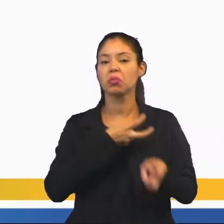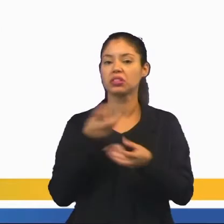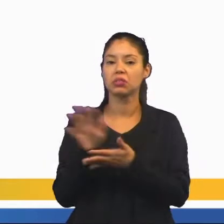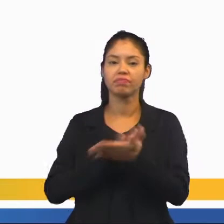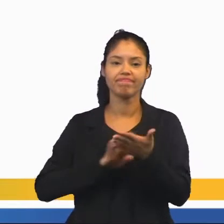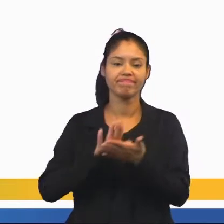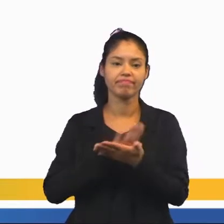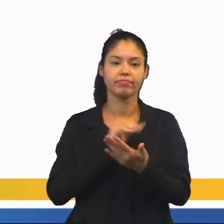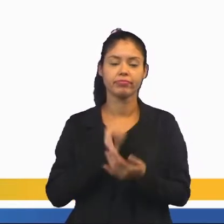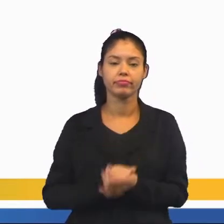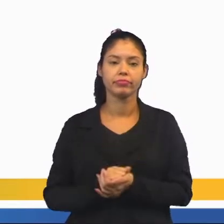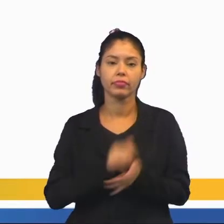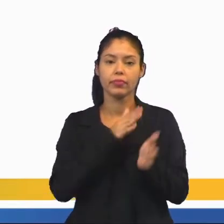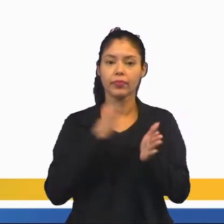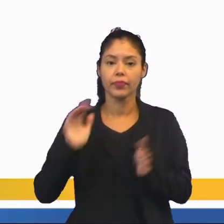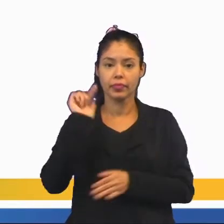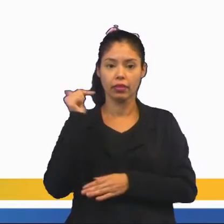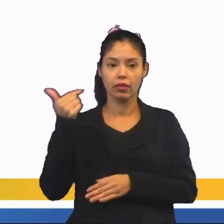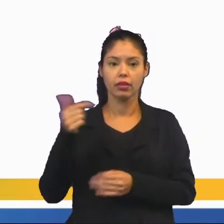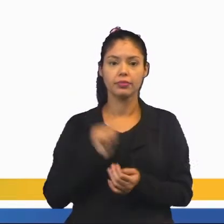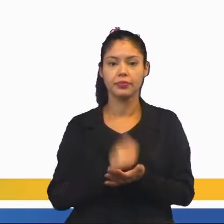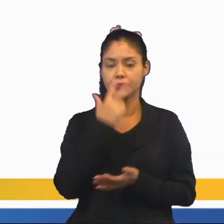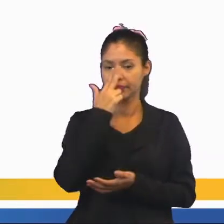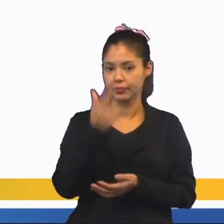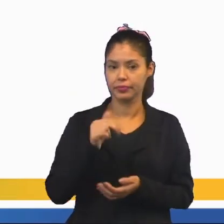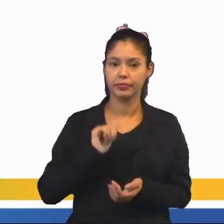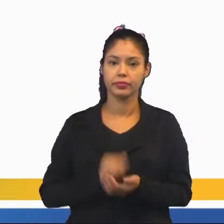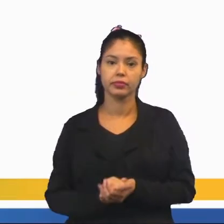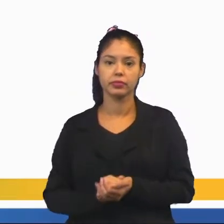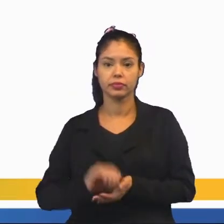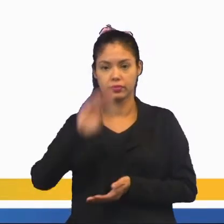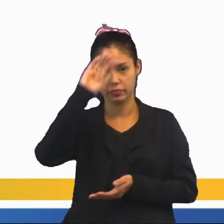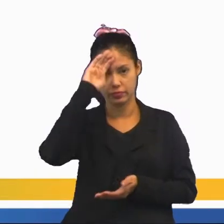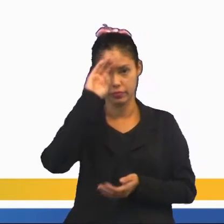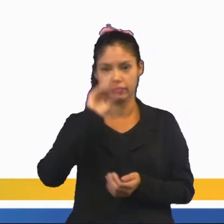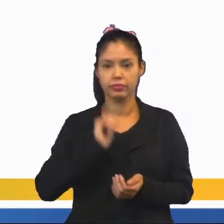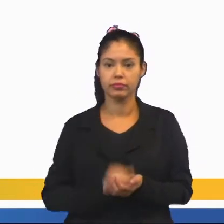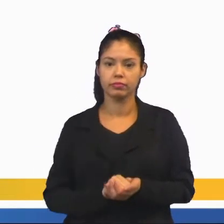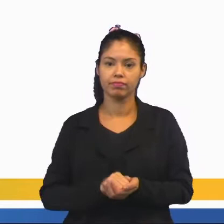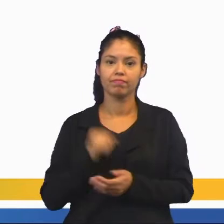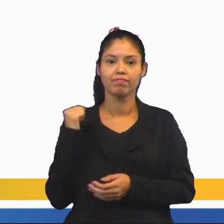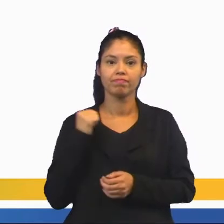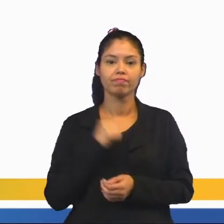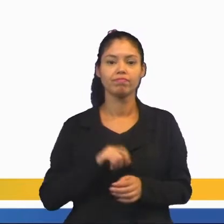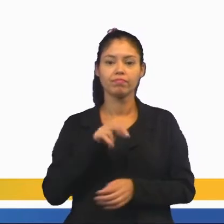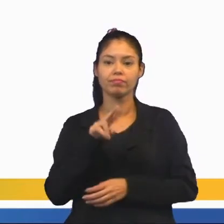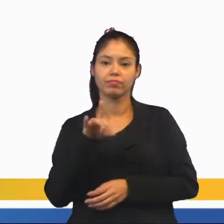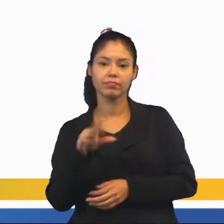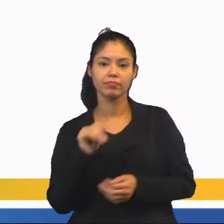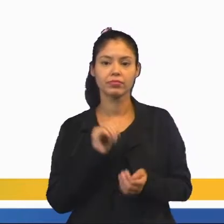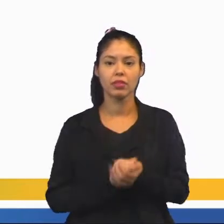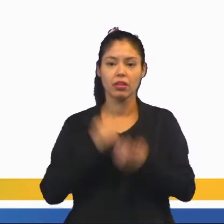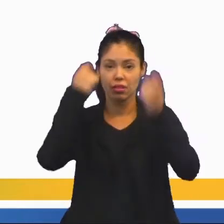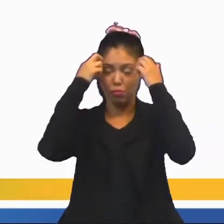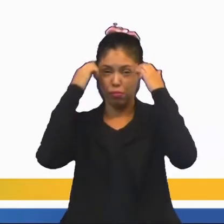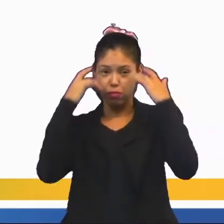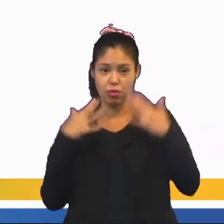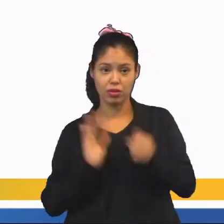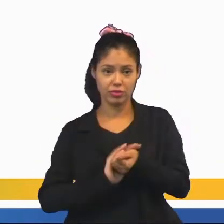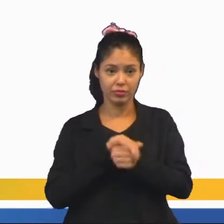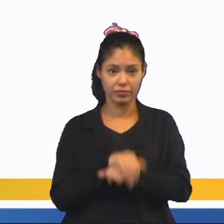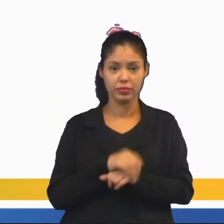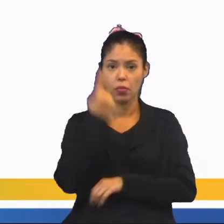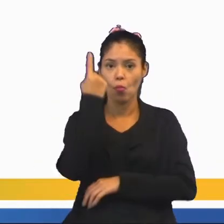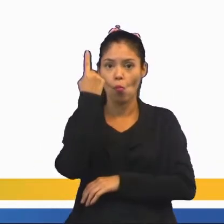sem perceber. Na fase seguinte, aparecem sintomas como febre, diarreia, suores